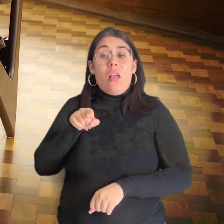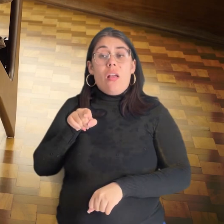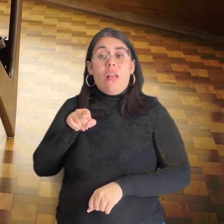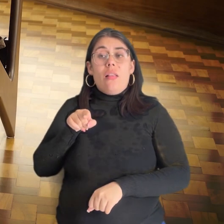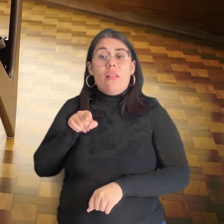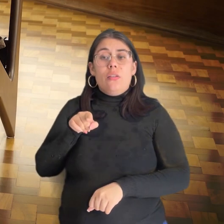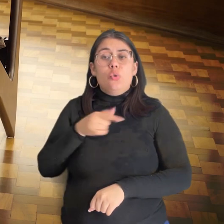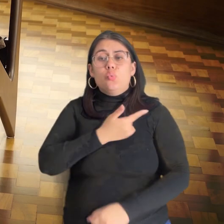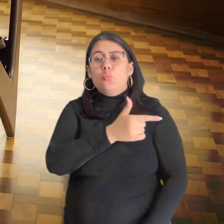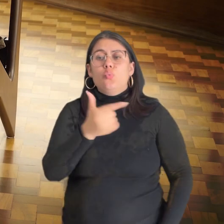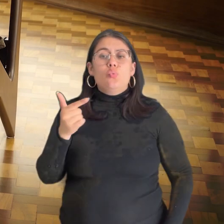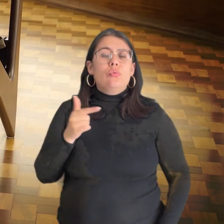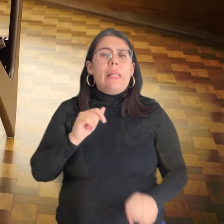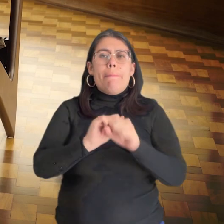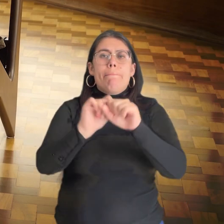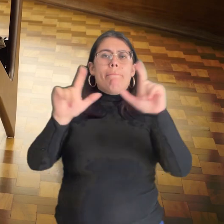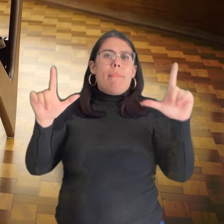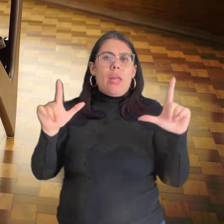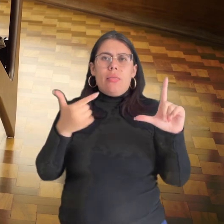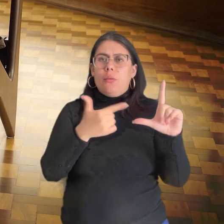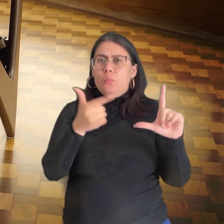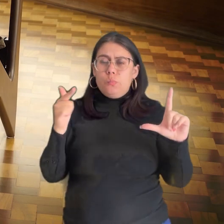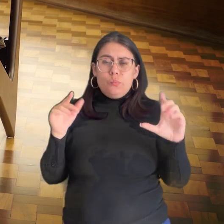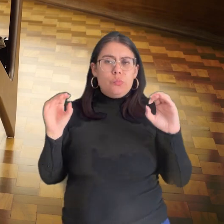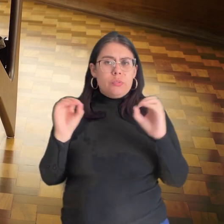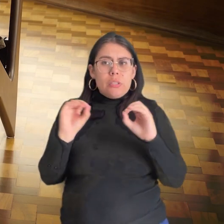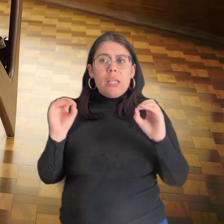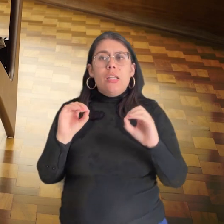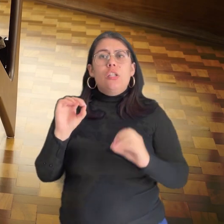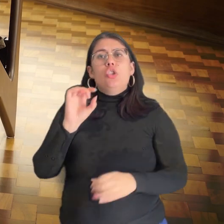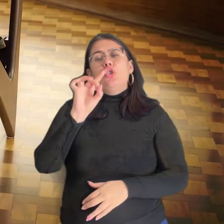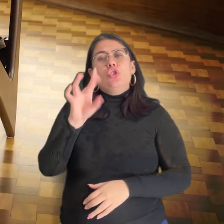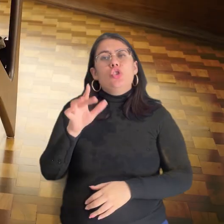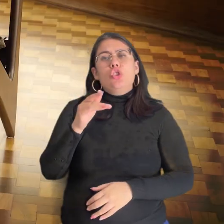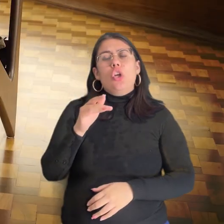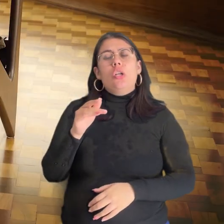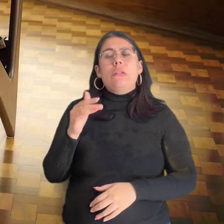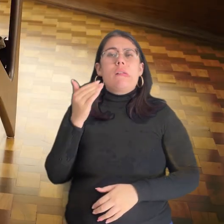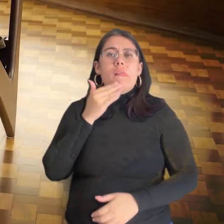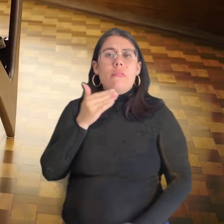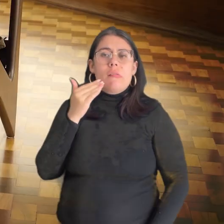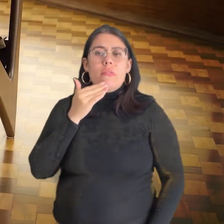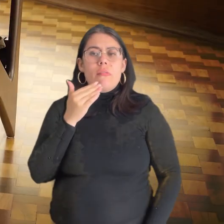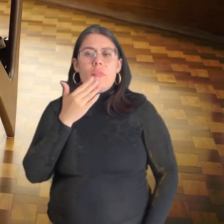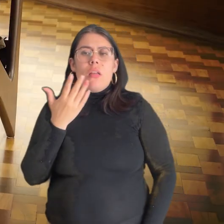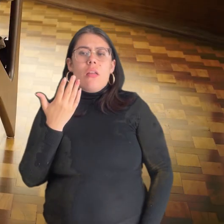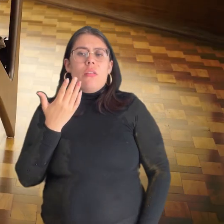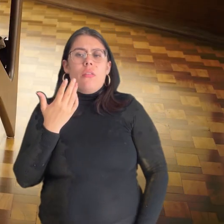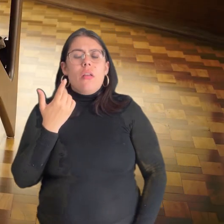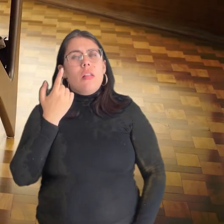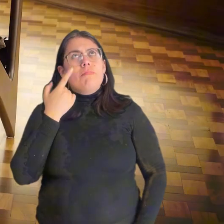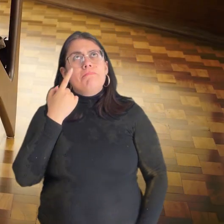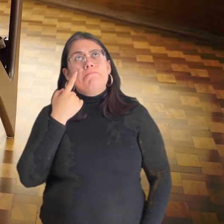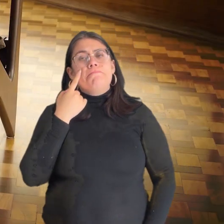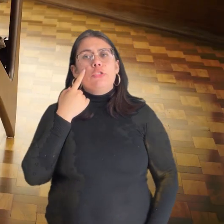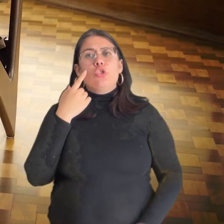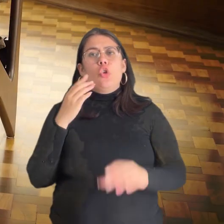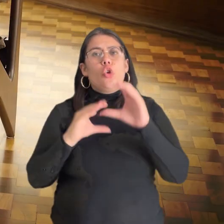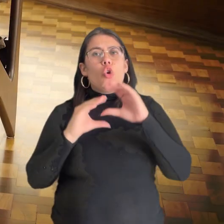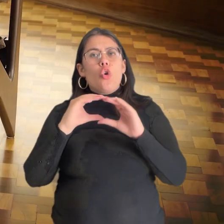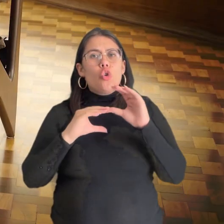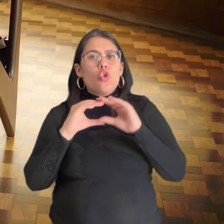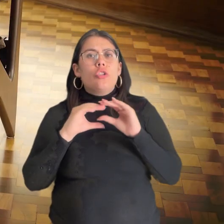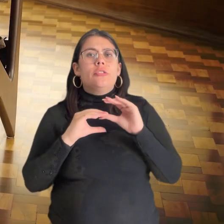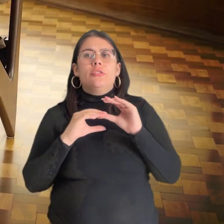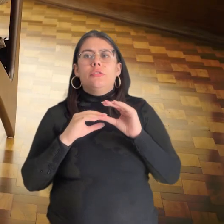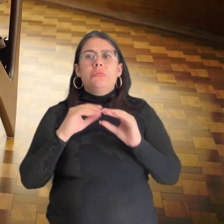onde não existe um painel. O que existe uma mancha, e ele propôs, então, um